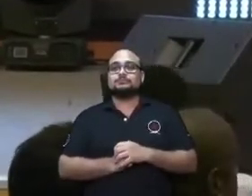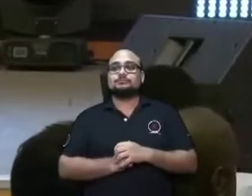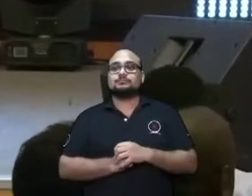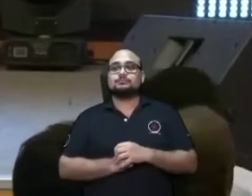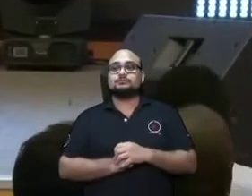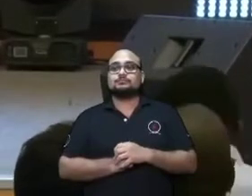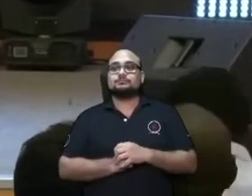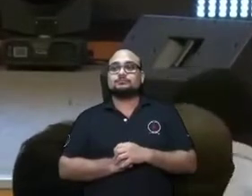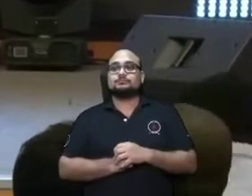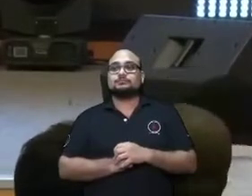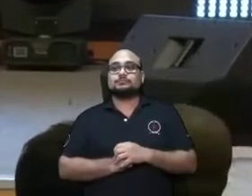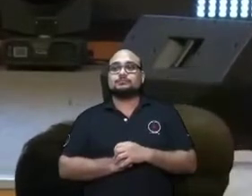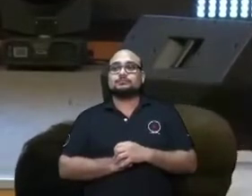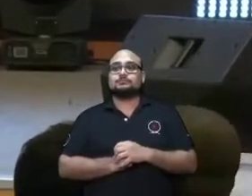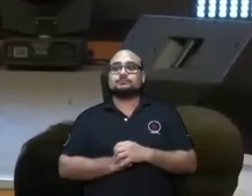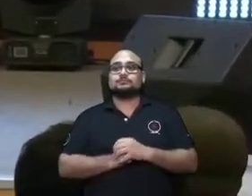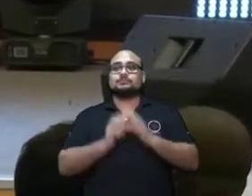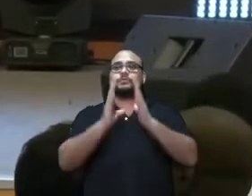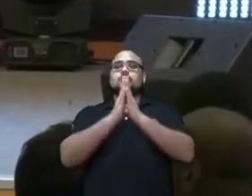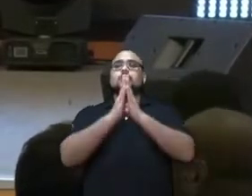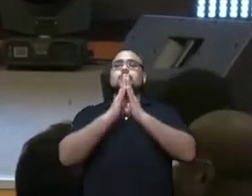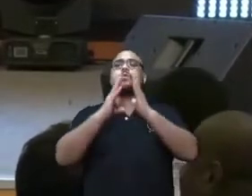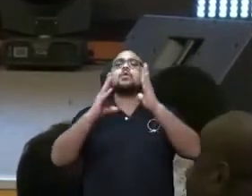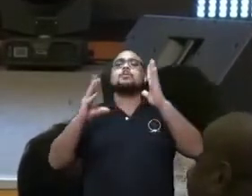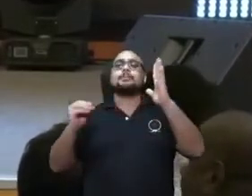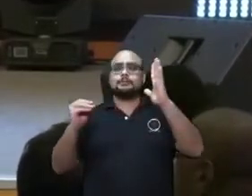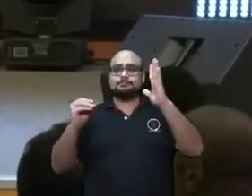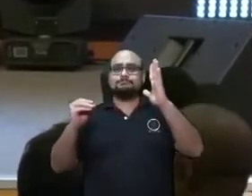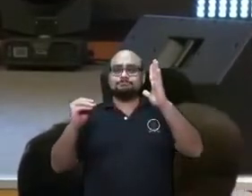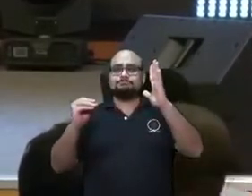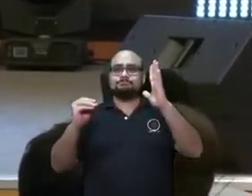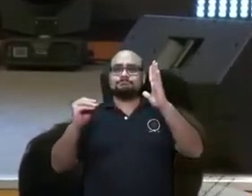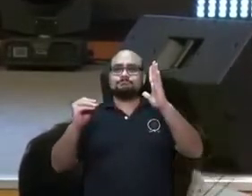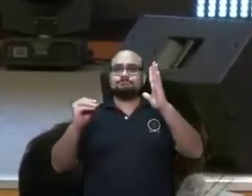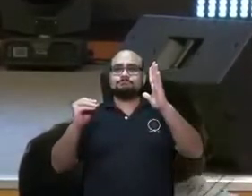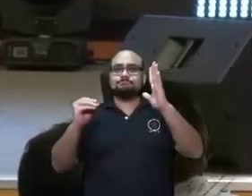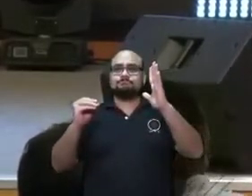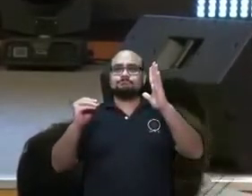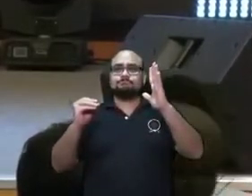Diga bem alto assim: venha sobre a cabeça de José.